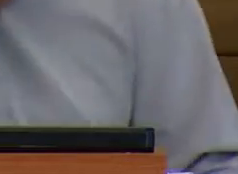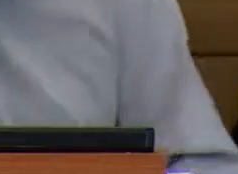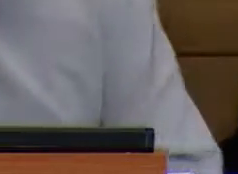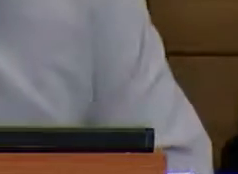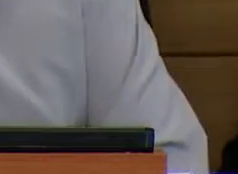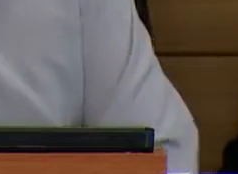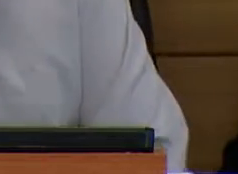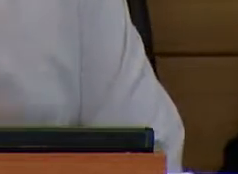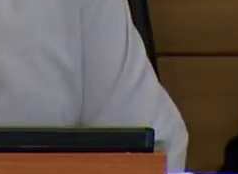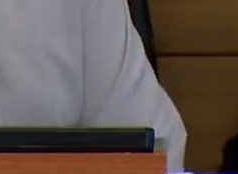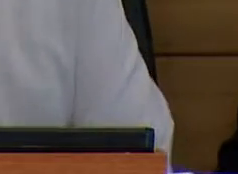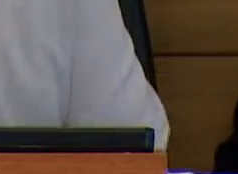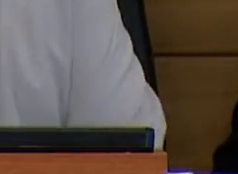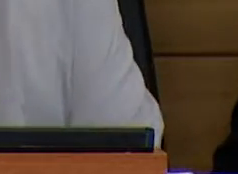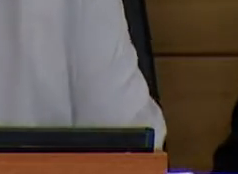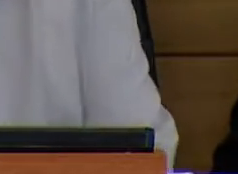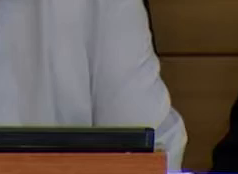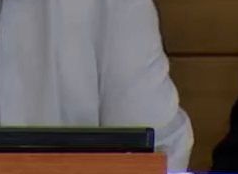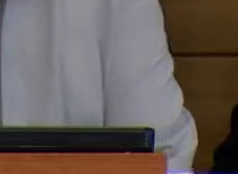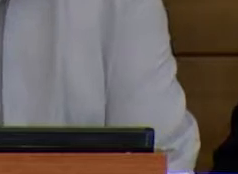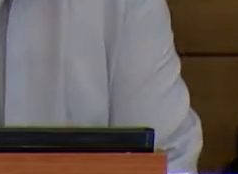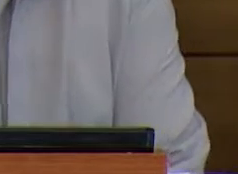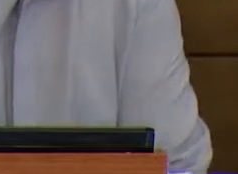Vereadora Cíntia, você já falou?